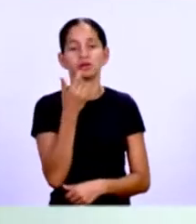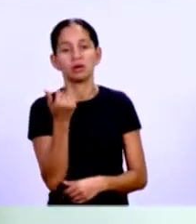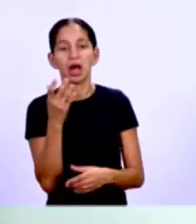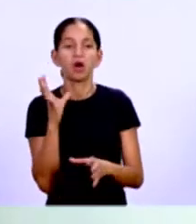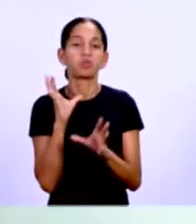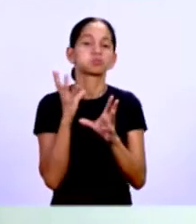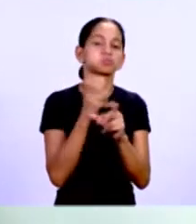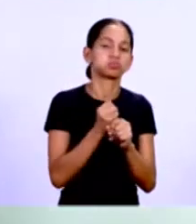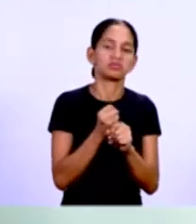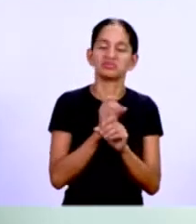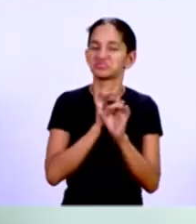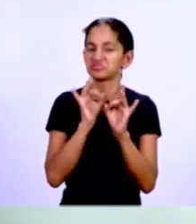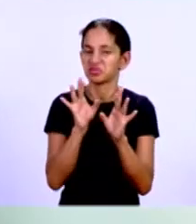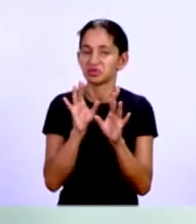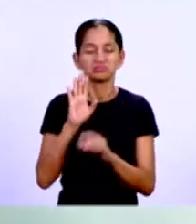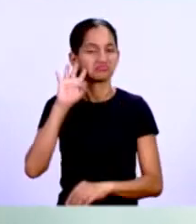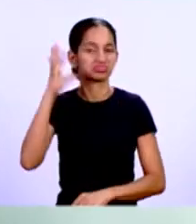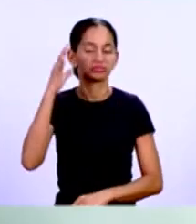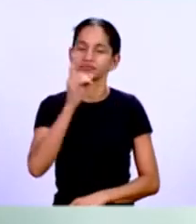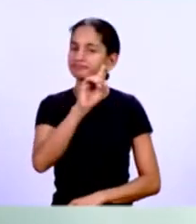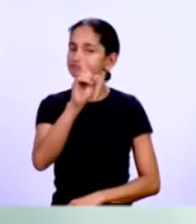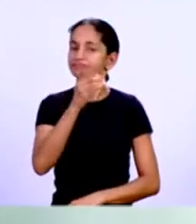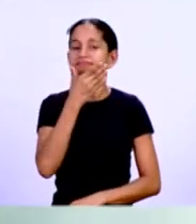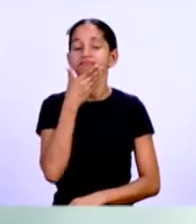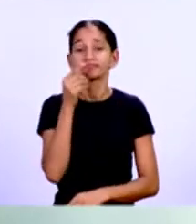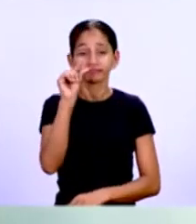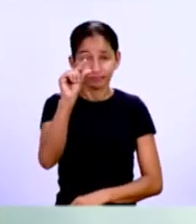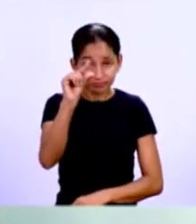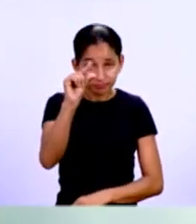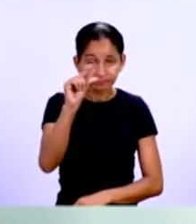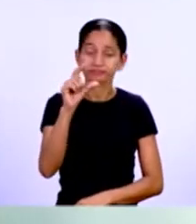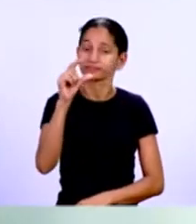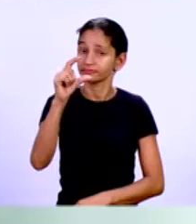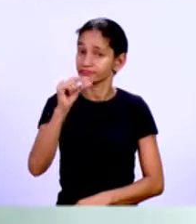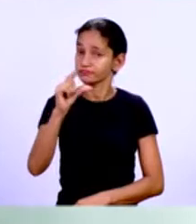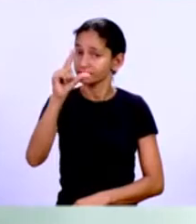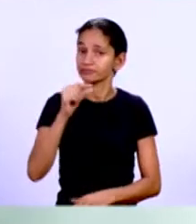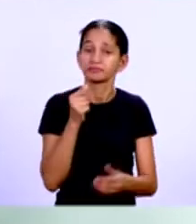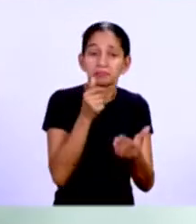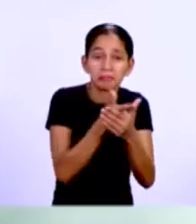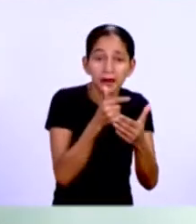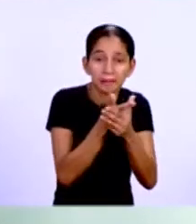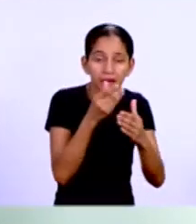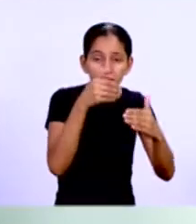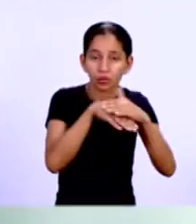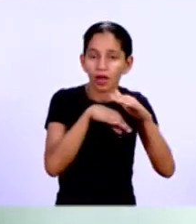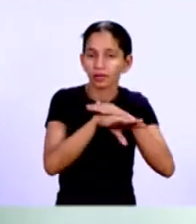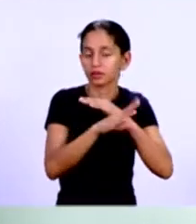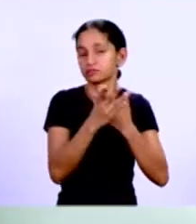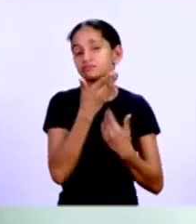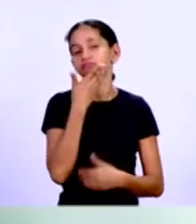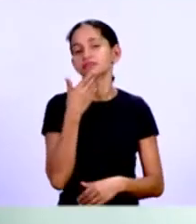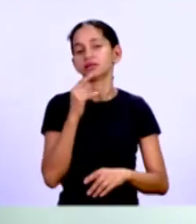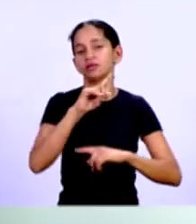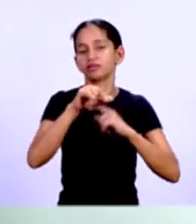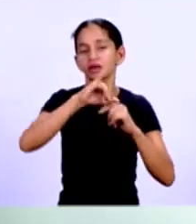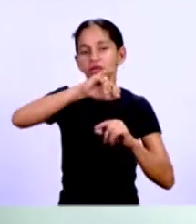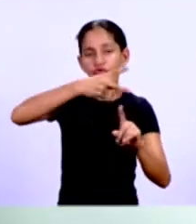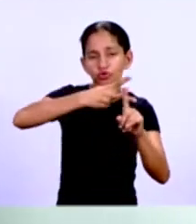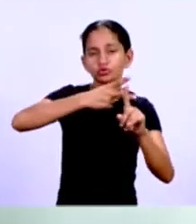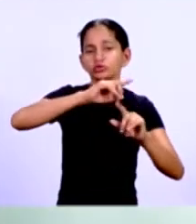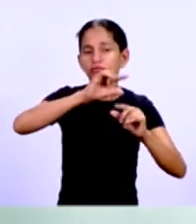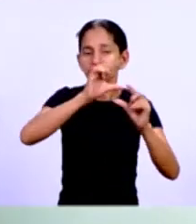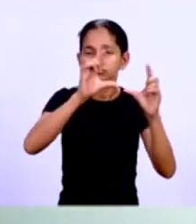juntar tudo para pagar a vista. É melhor pagar agora porque a gente viu o dinheiro no tempo. Quanto mais tempo o dinheiro ficar correndo juros, maior vai ser o